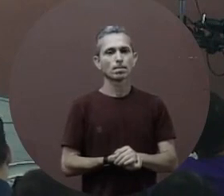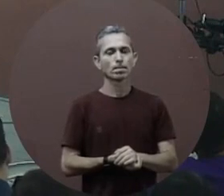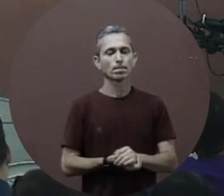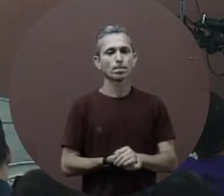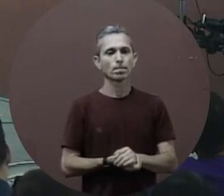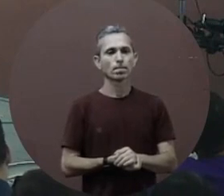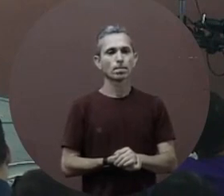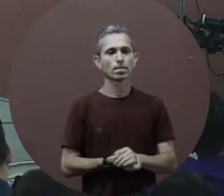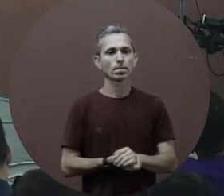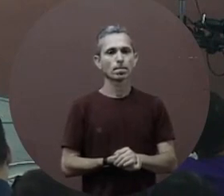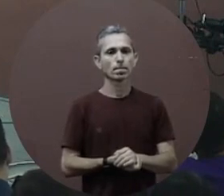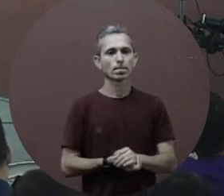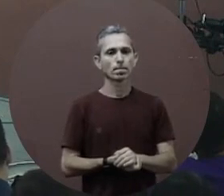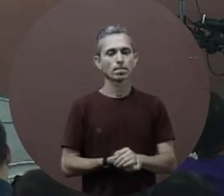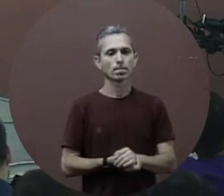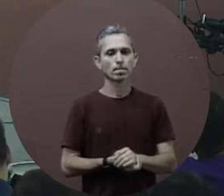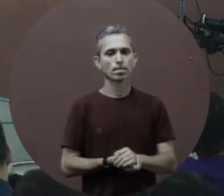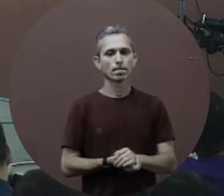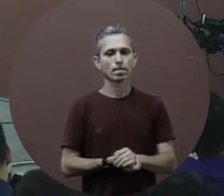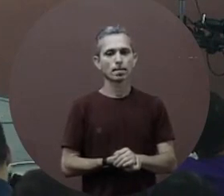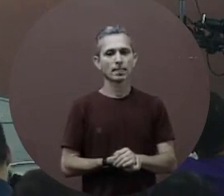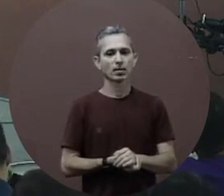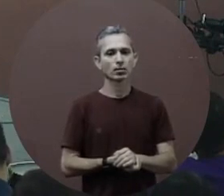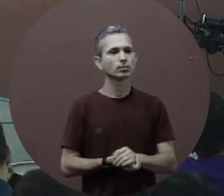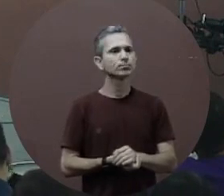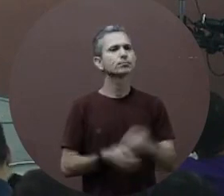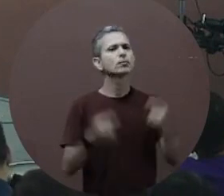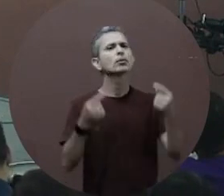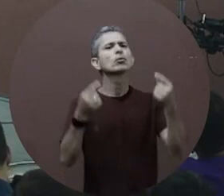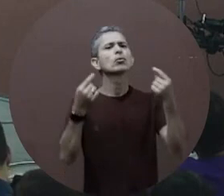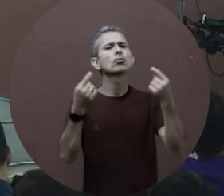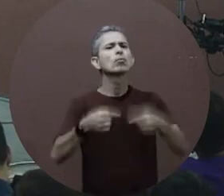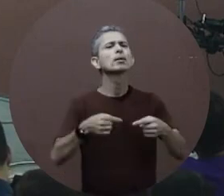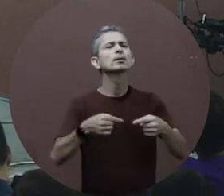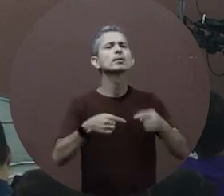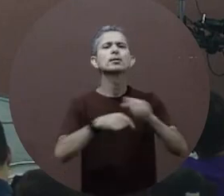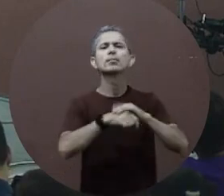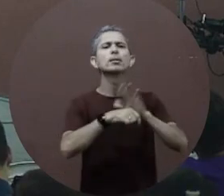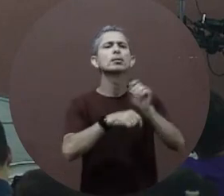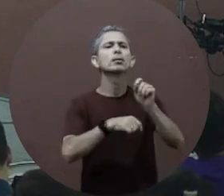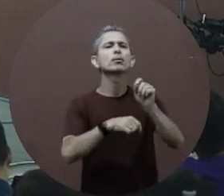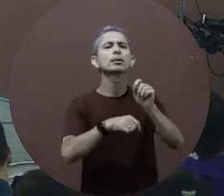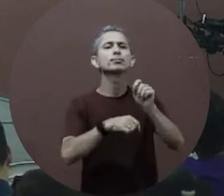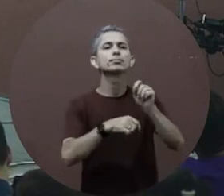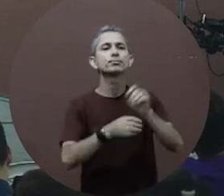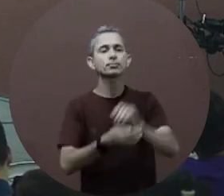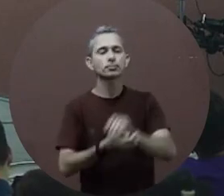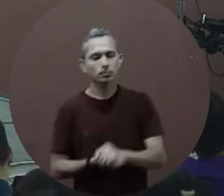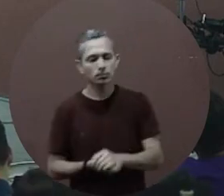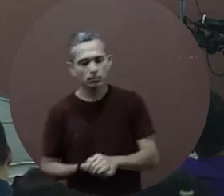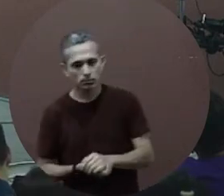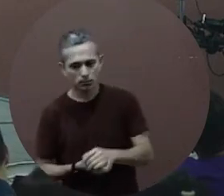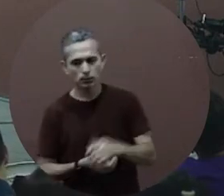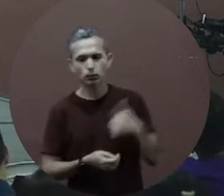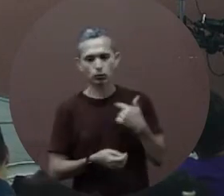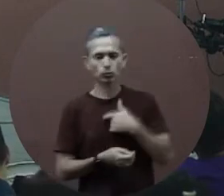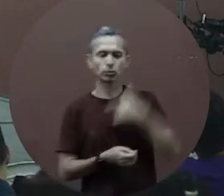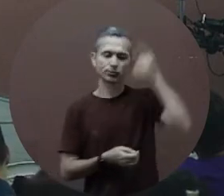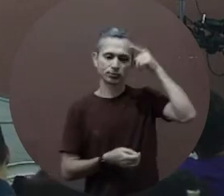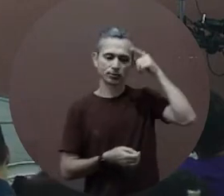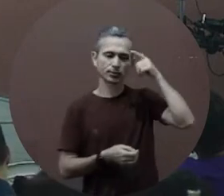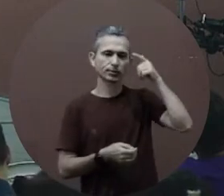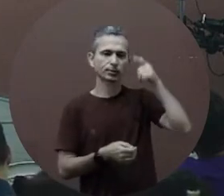o maior combate de quem zela pelas almas é buscar um ensino correto dentro da igreja,